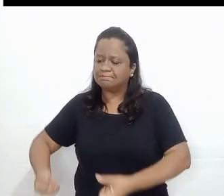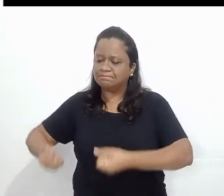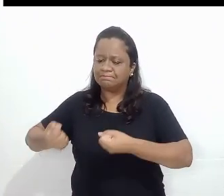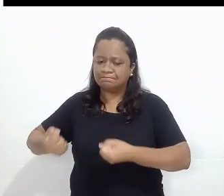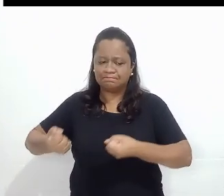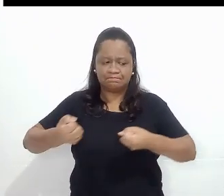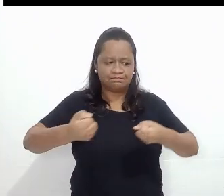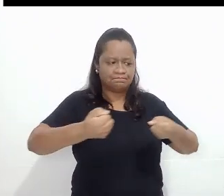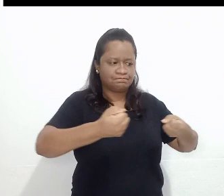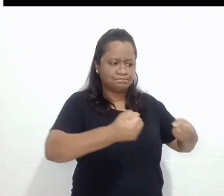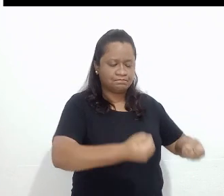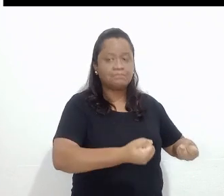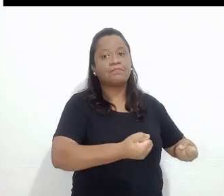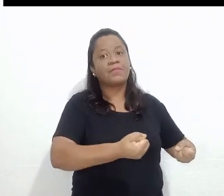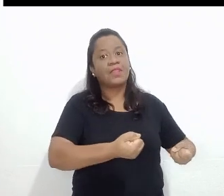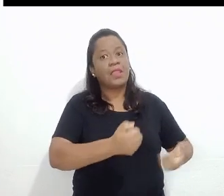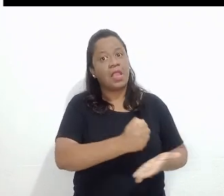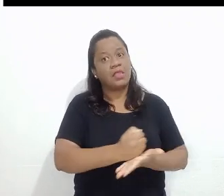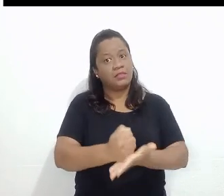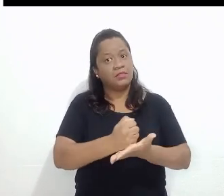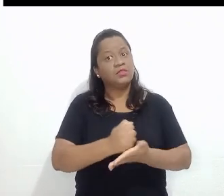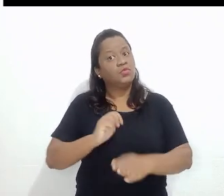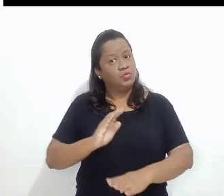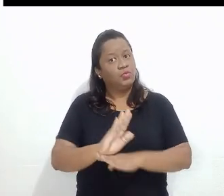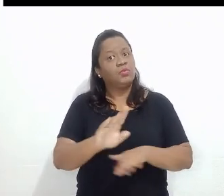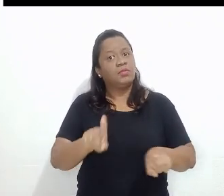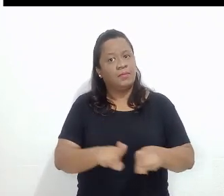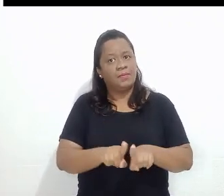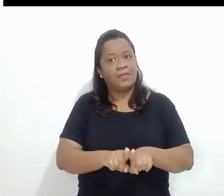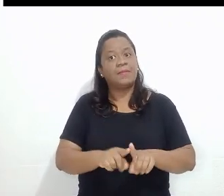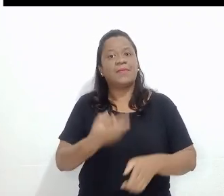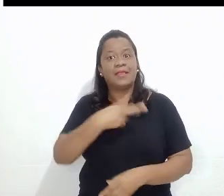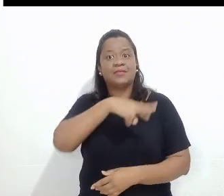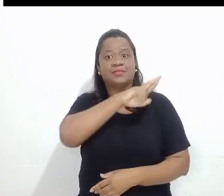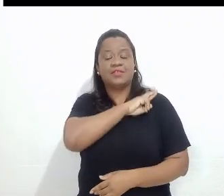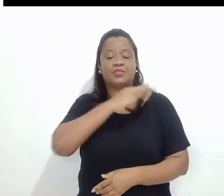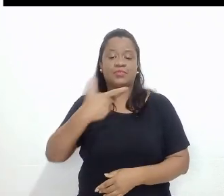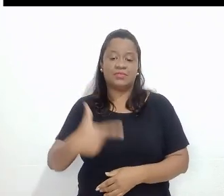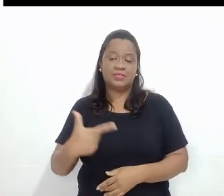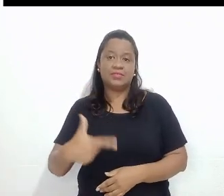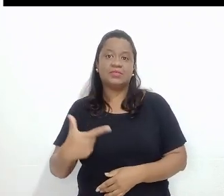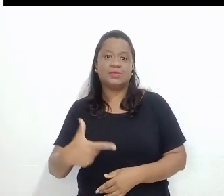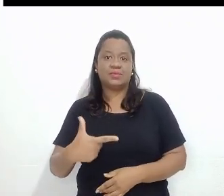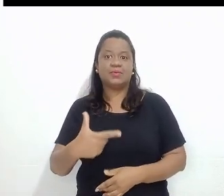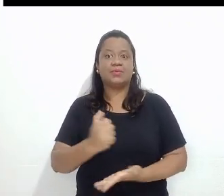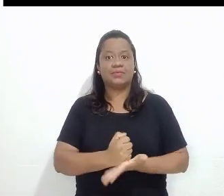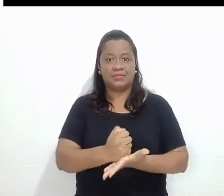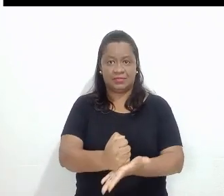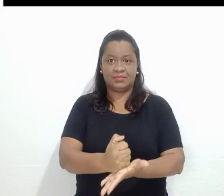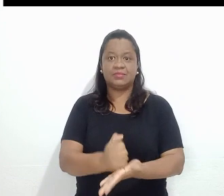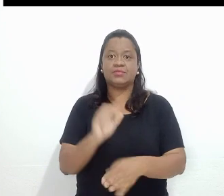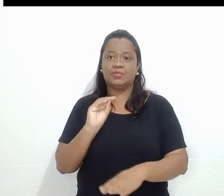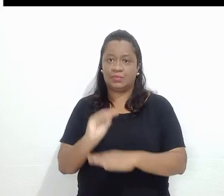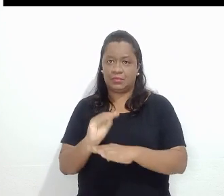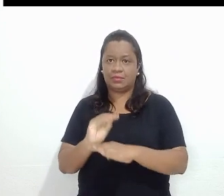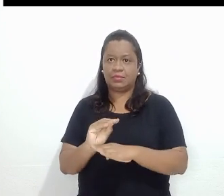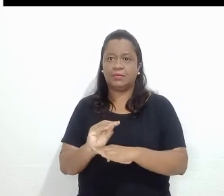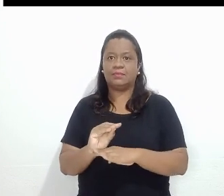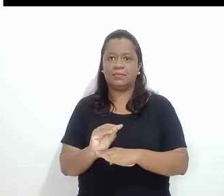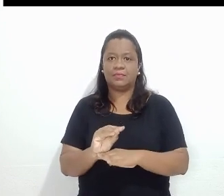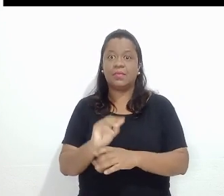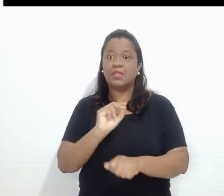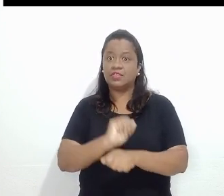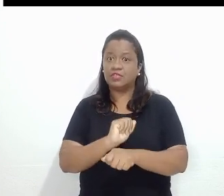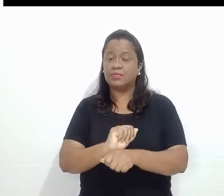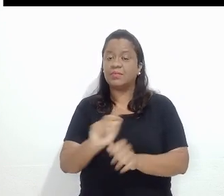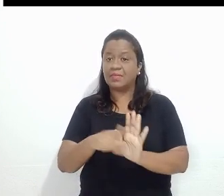tem o assistente que ajuda também. Mas é tarefa do segundo assistente cuidar disso. Tá? Se espera